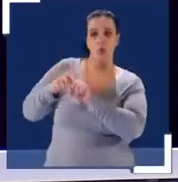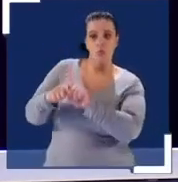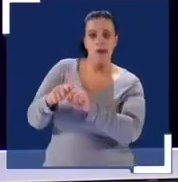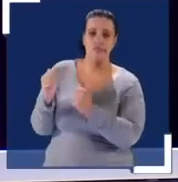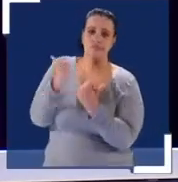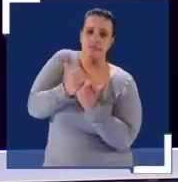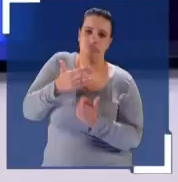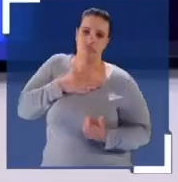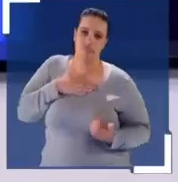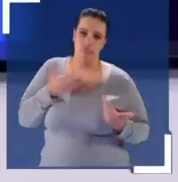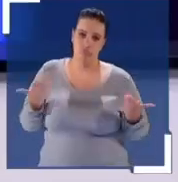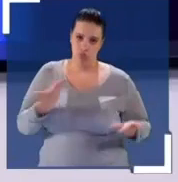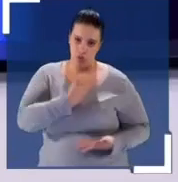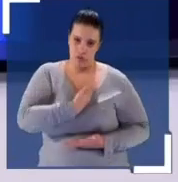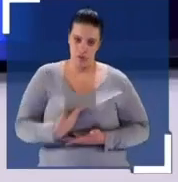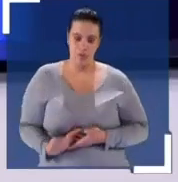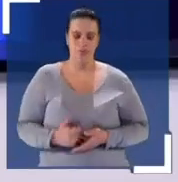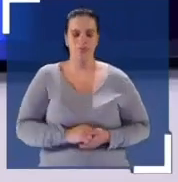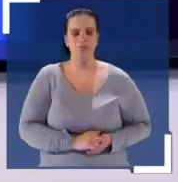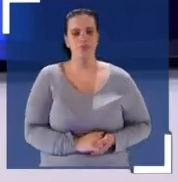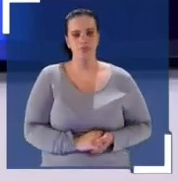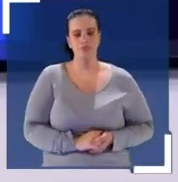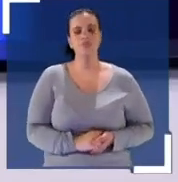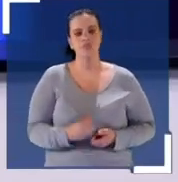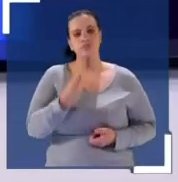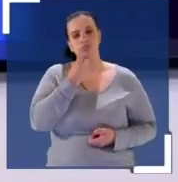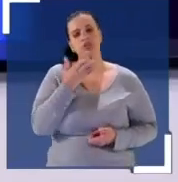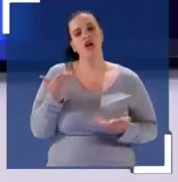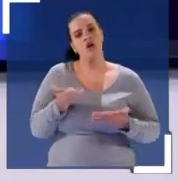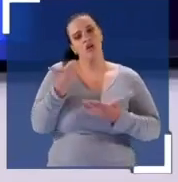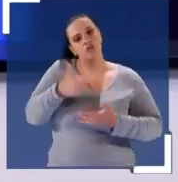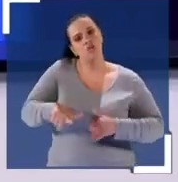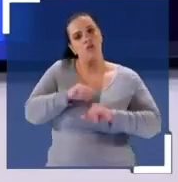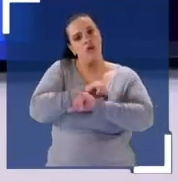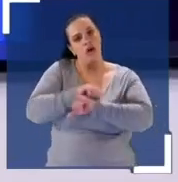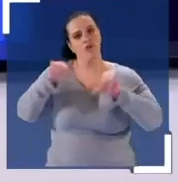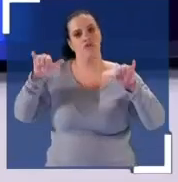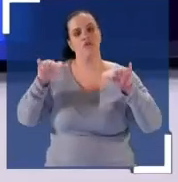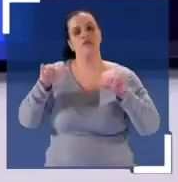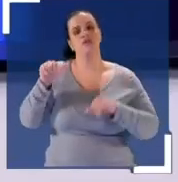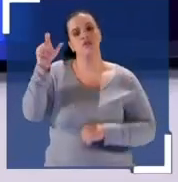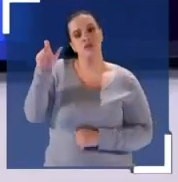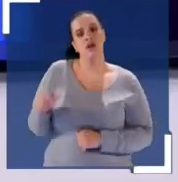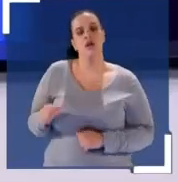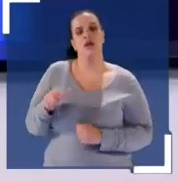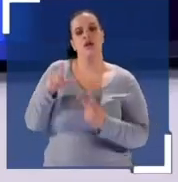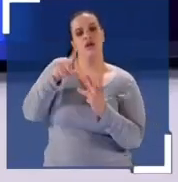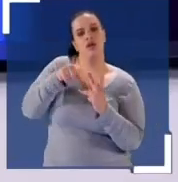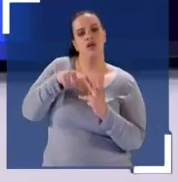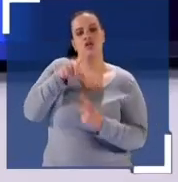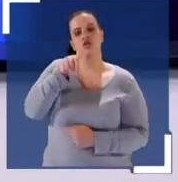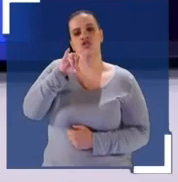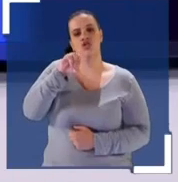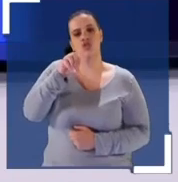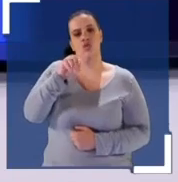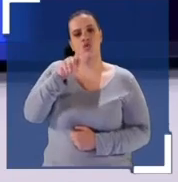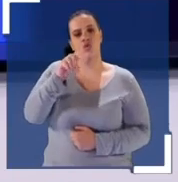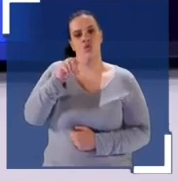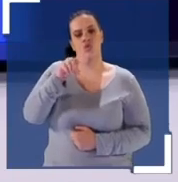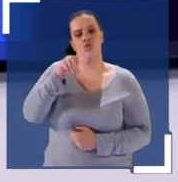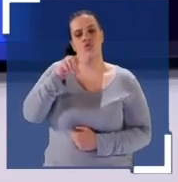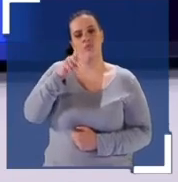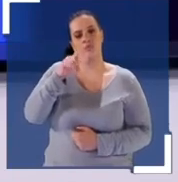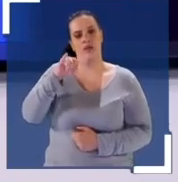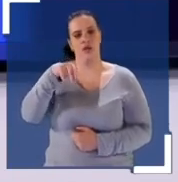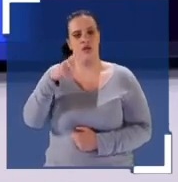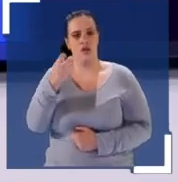governador sou eu. Muito bom. Eu anuncio mais uma vez a participação do jornalista Diogo Pinheiro, do portal UOL.